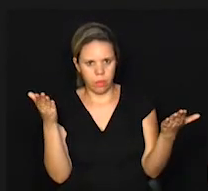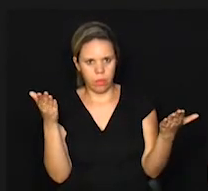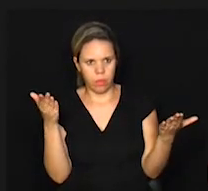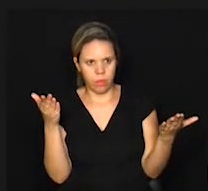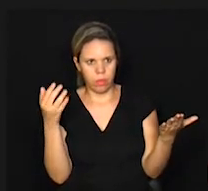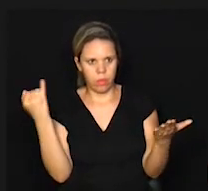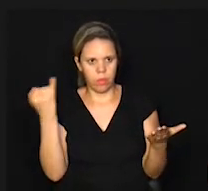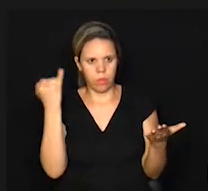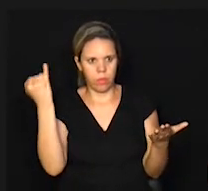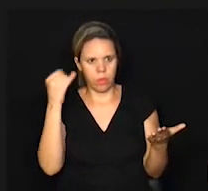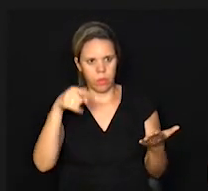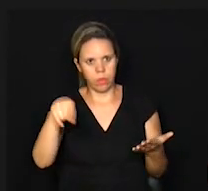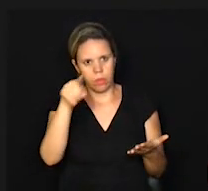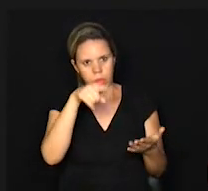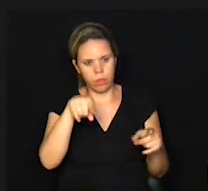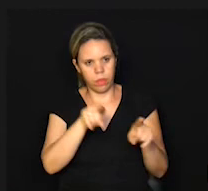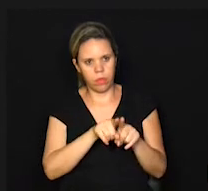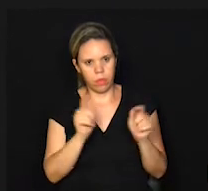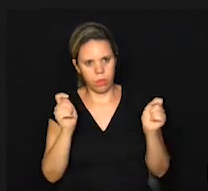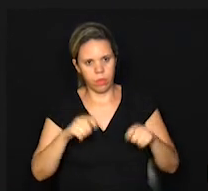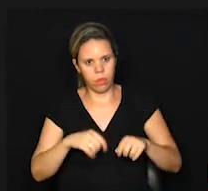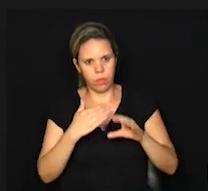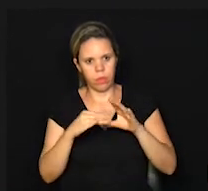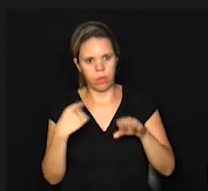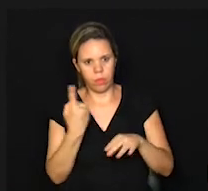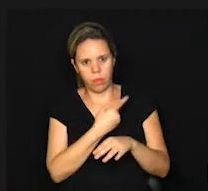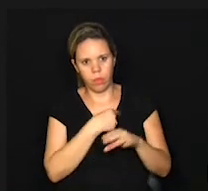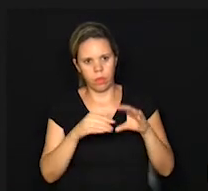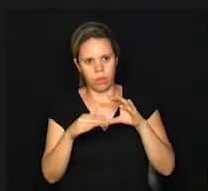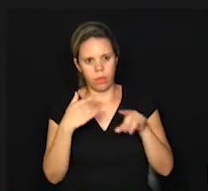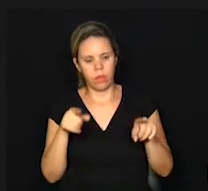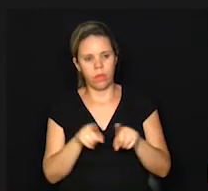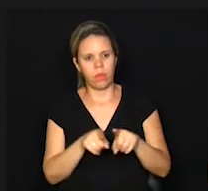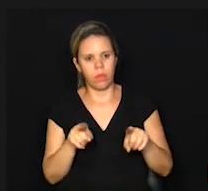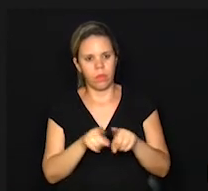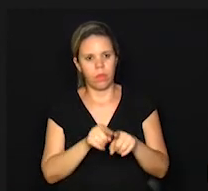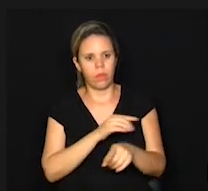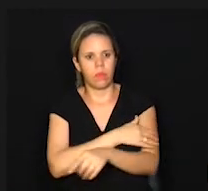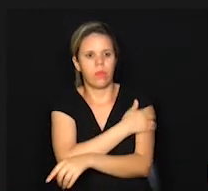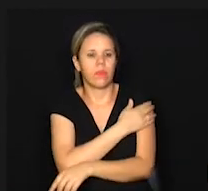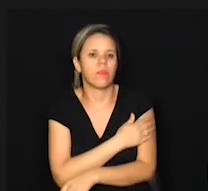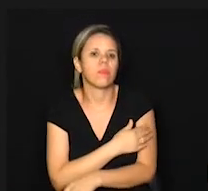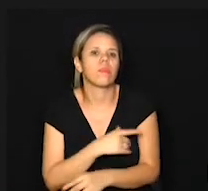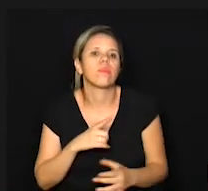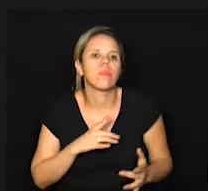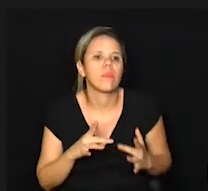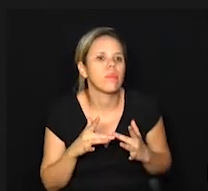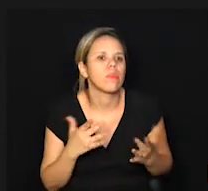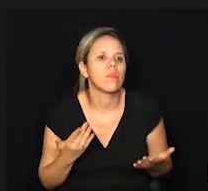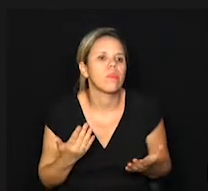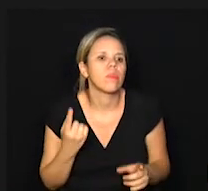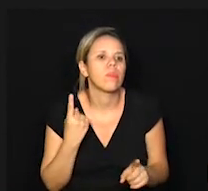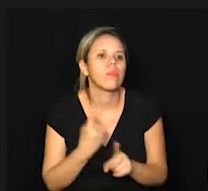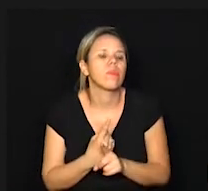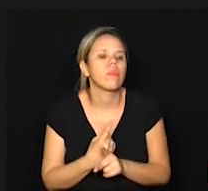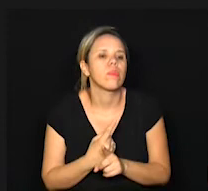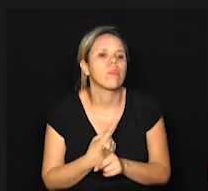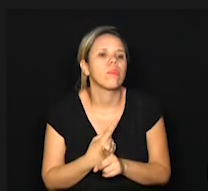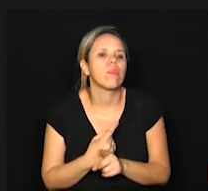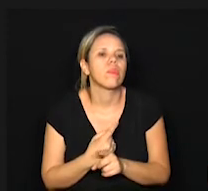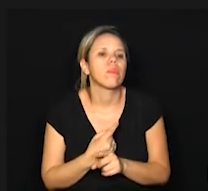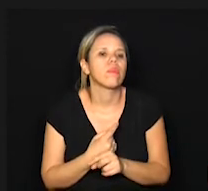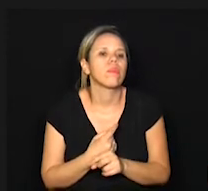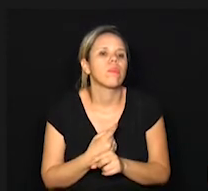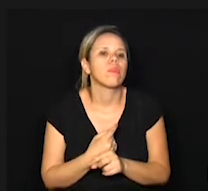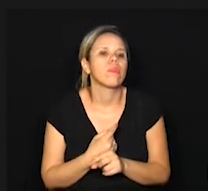muito importante que pudesse enviar para nós através dos meios que vocês encontraram para que a gente pudesse